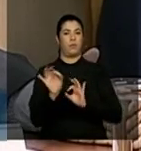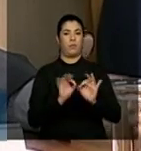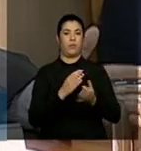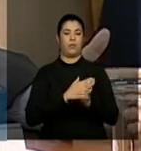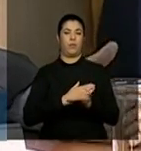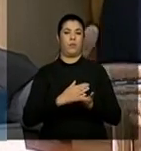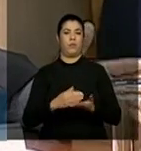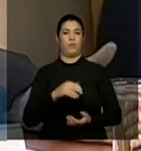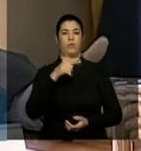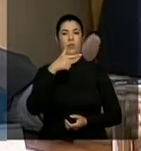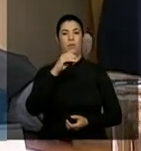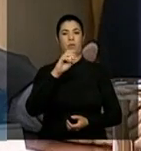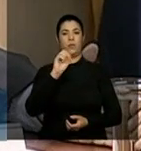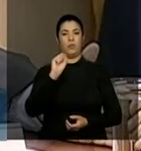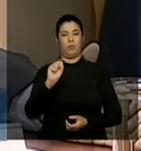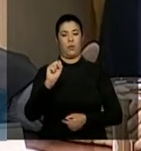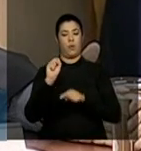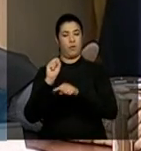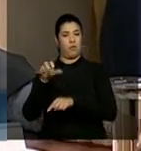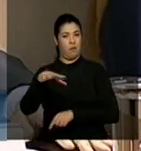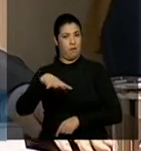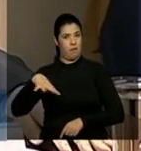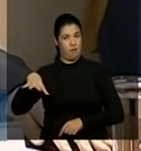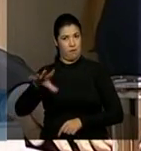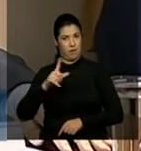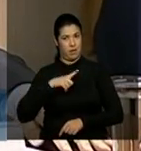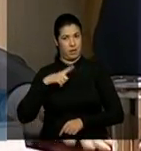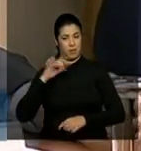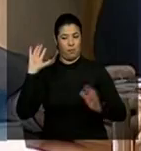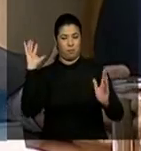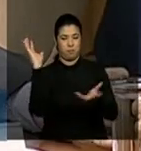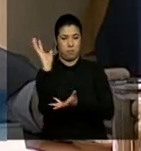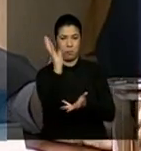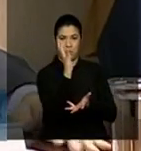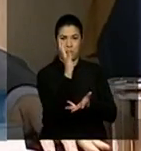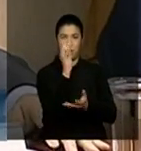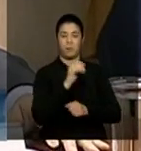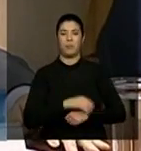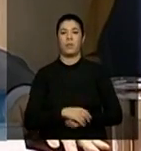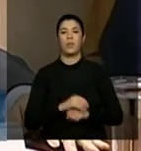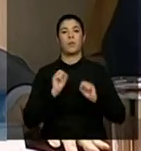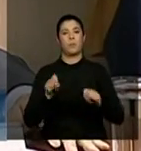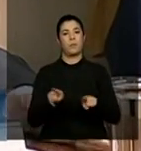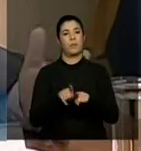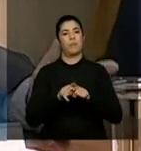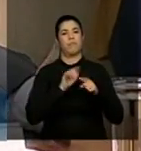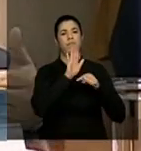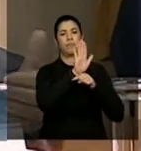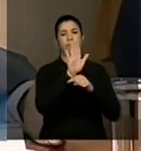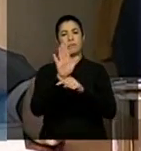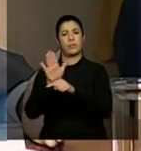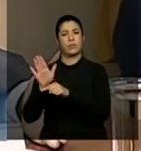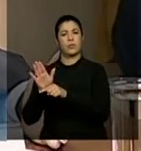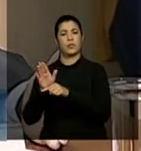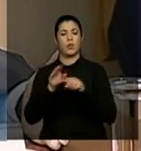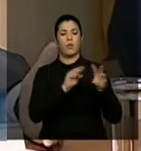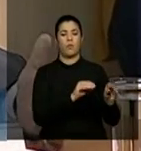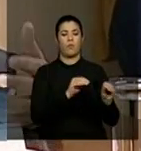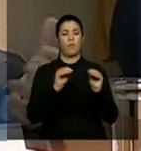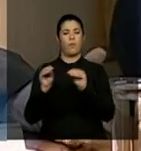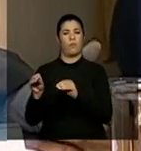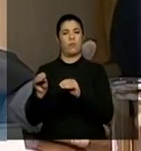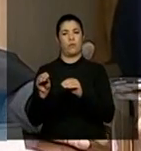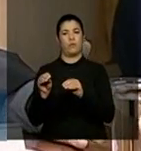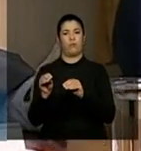2008 e essas áreas já eram regeneração em 2008. E com isso ela pode auxiliar estudos desse fluxo de carbono,